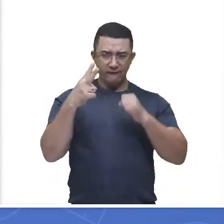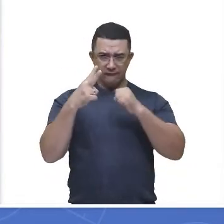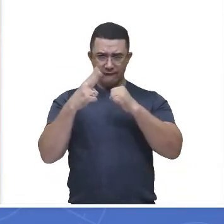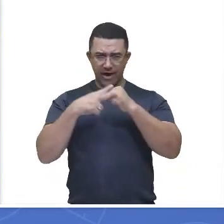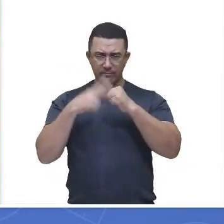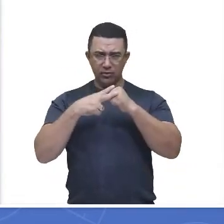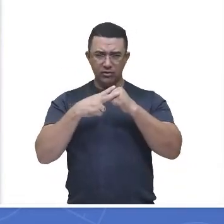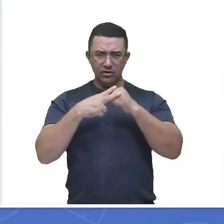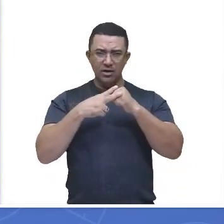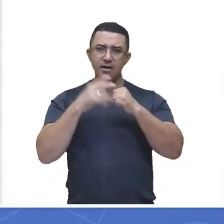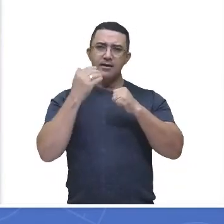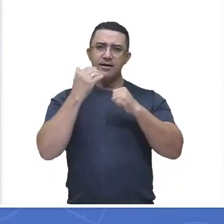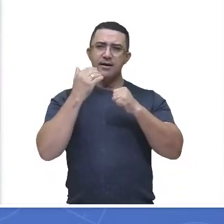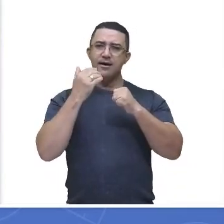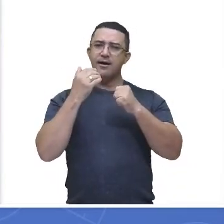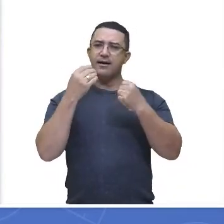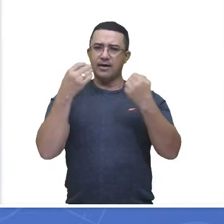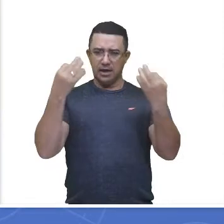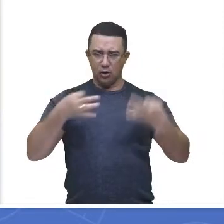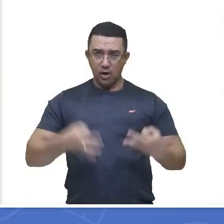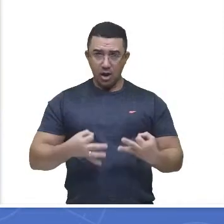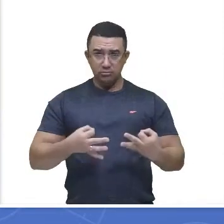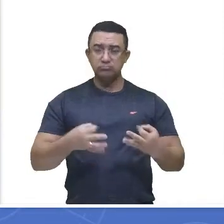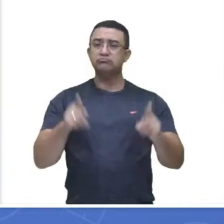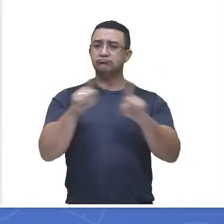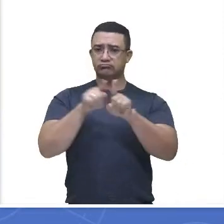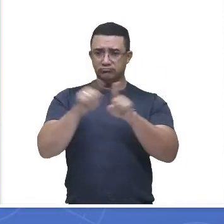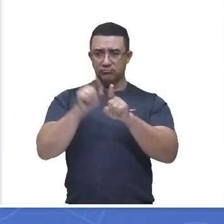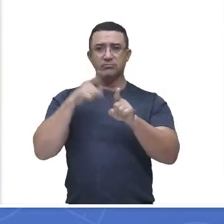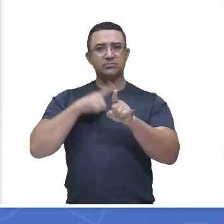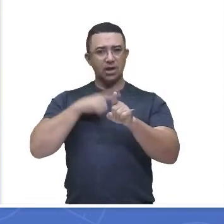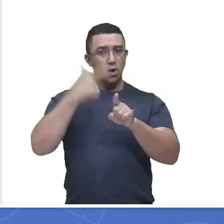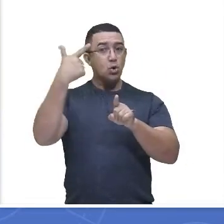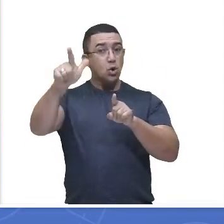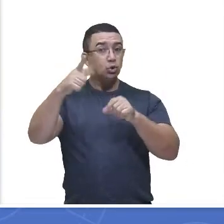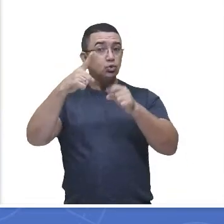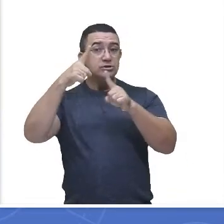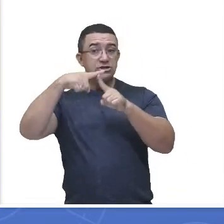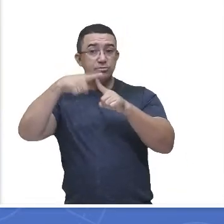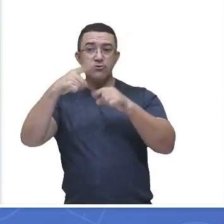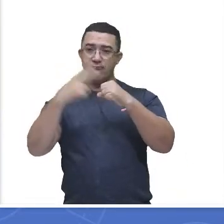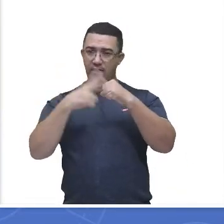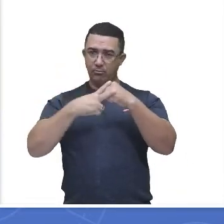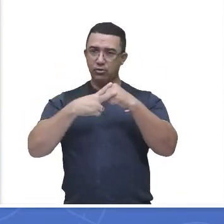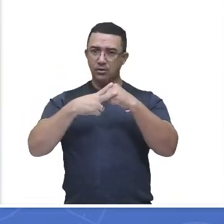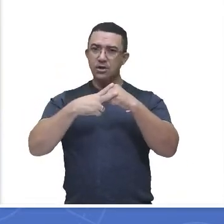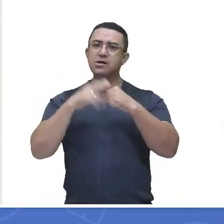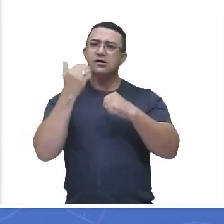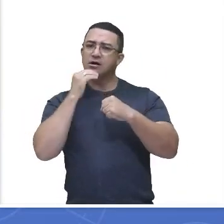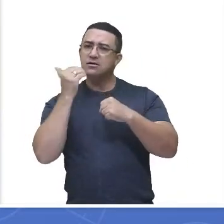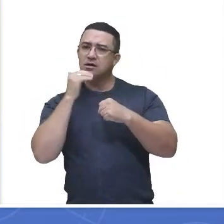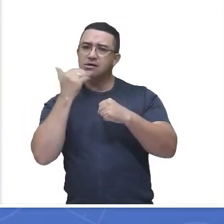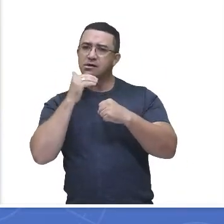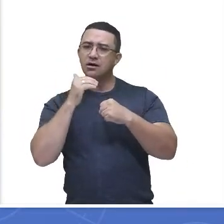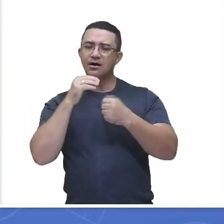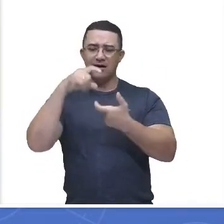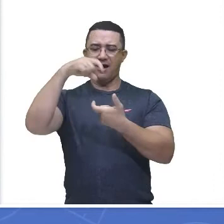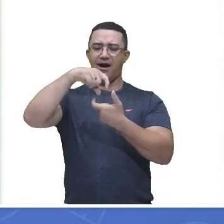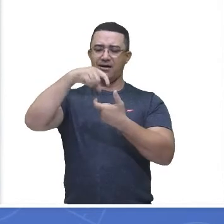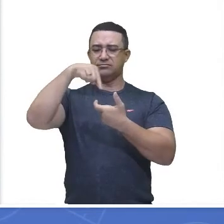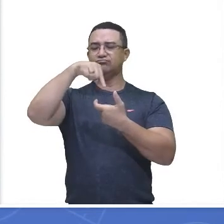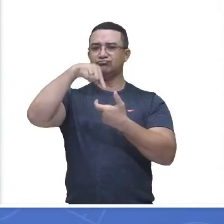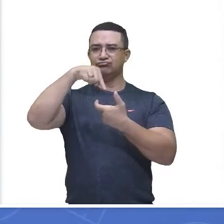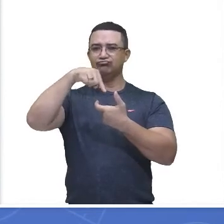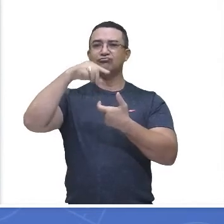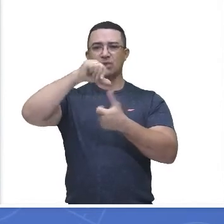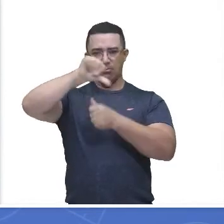verbos irregulares, que são aqueles que sofrem alteração na sua raiz. Eu vou dar exemplos de algumas